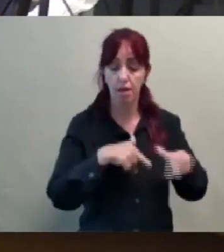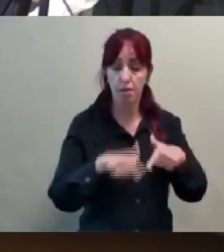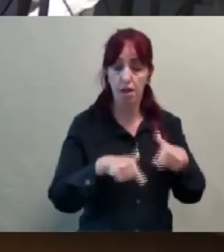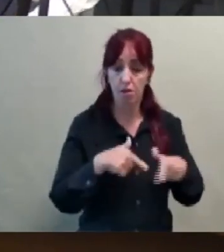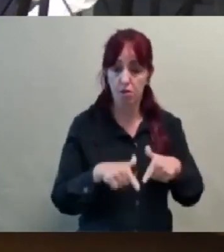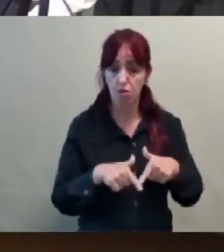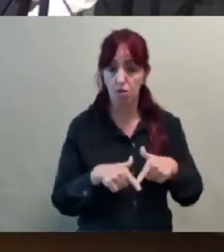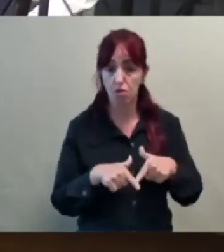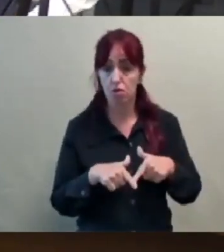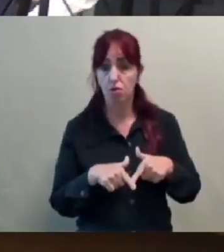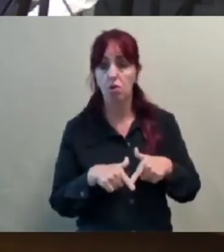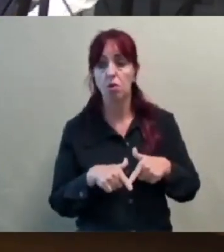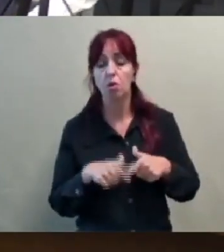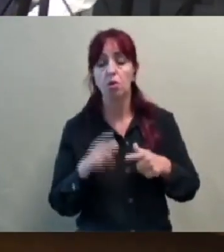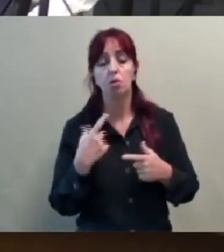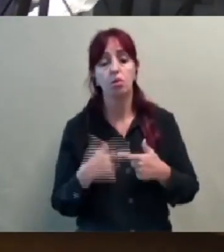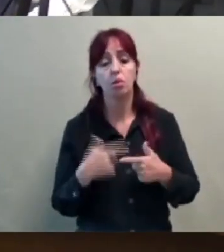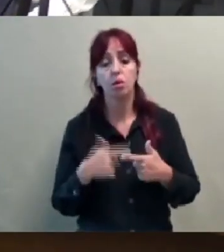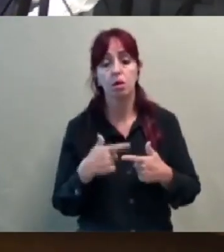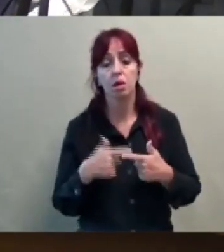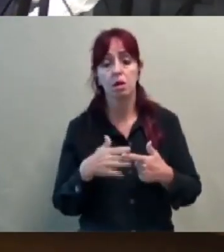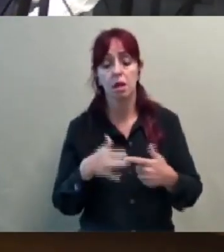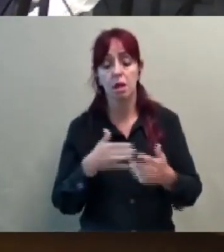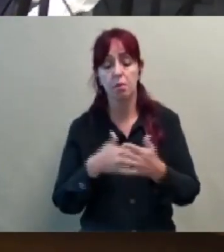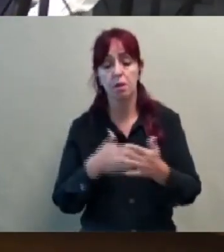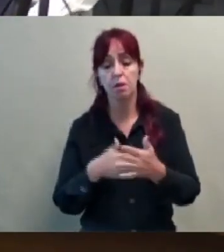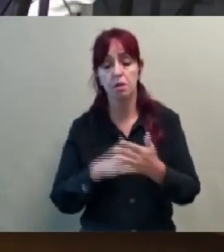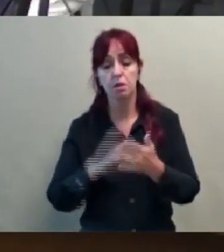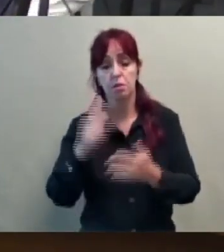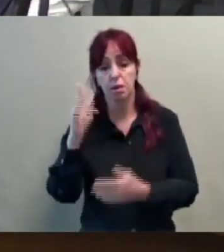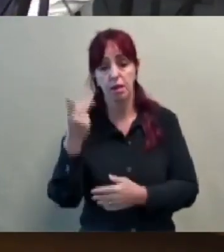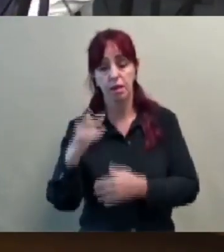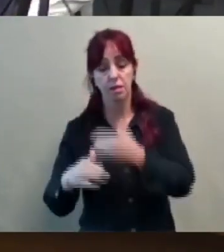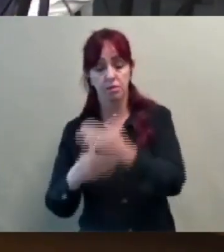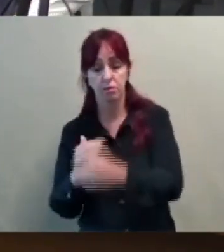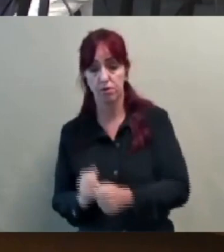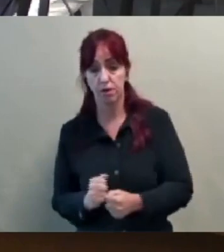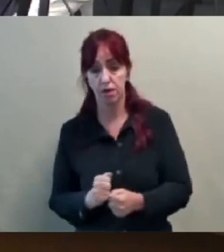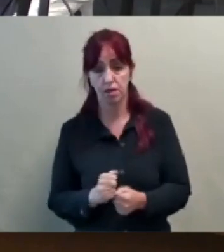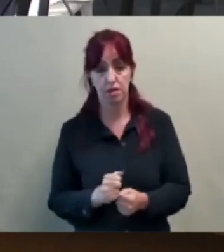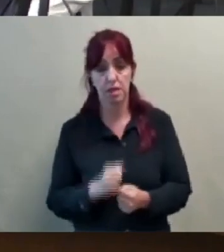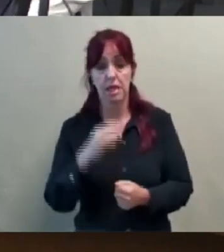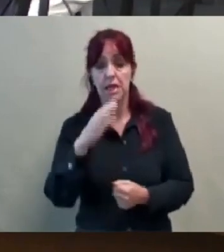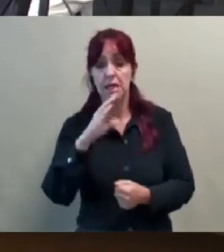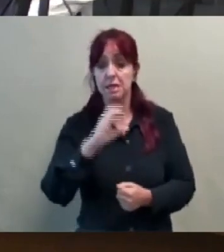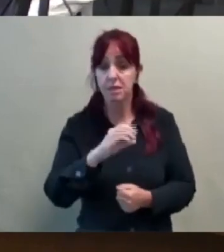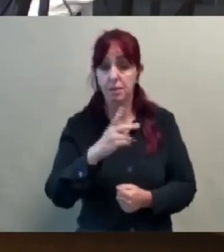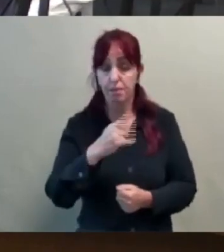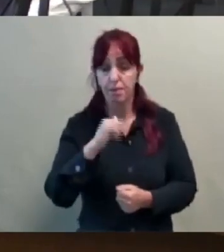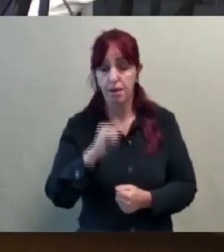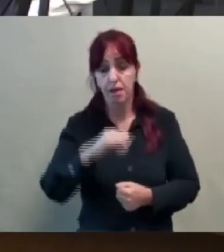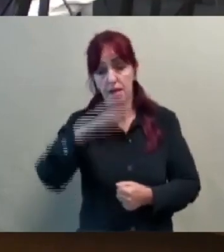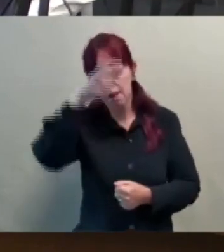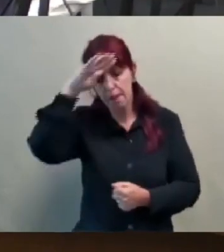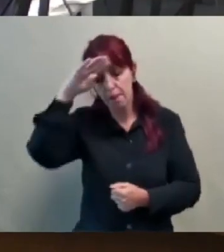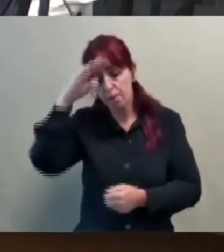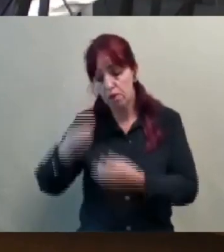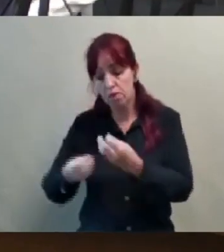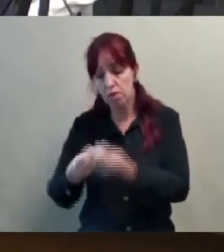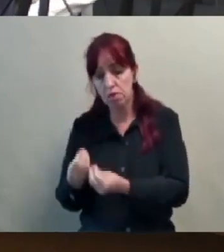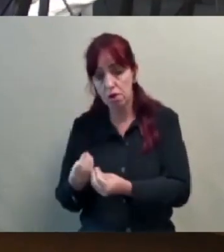andar. CPI da Lagoa da Pampulha, olha só como é que ela acabou e olha o que a prefeitura está